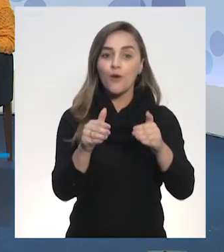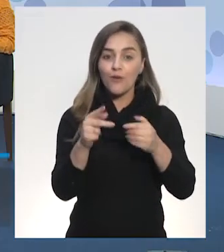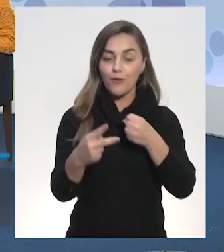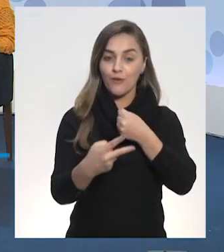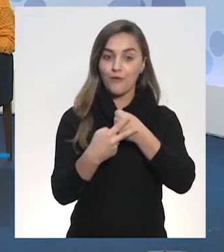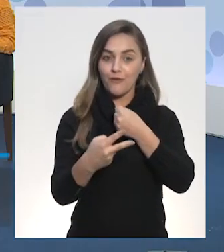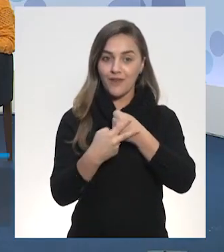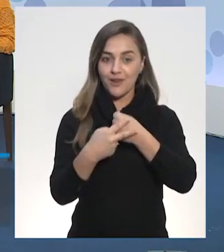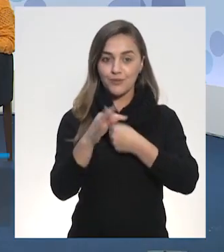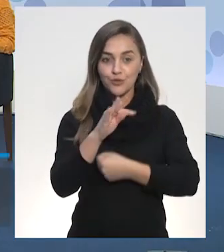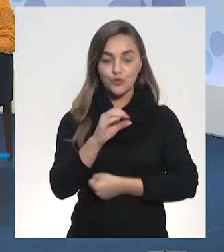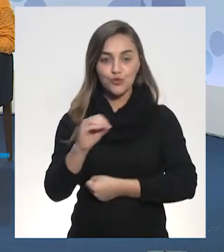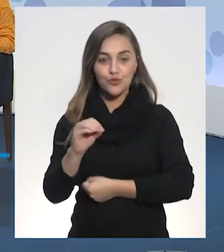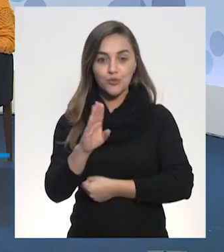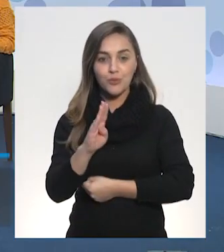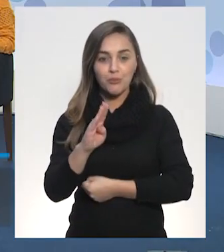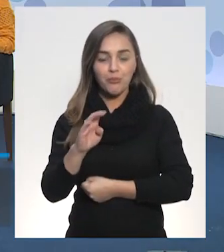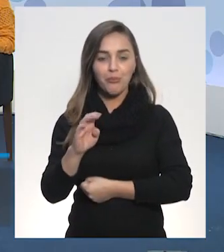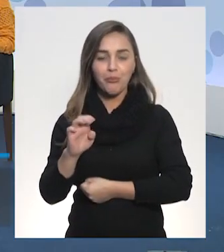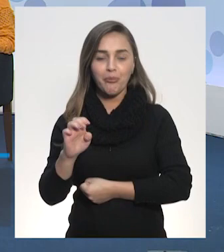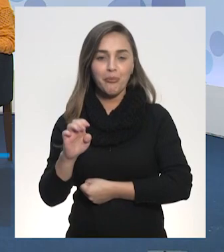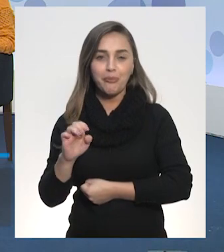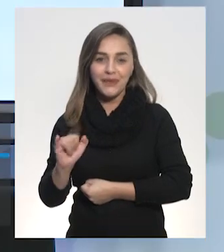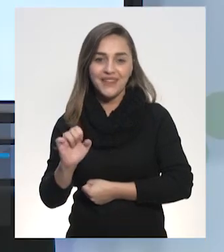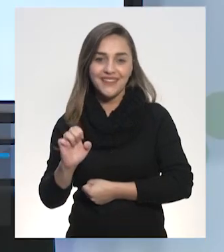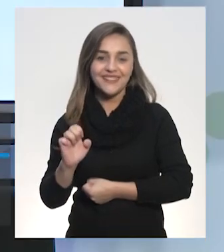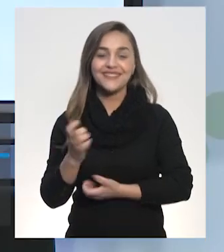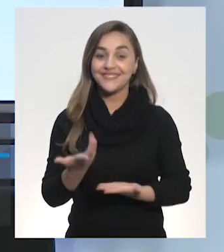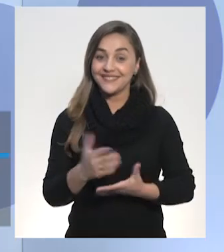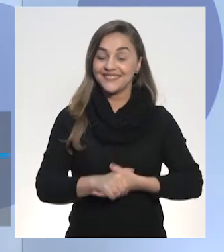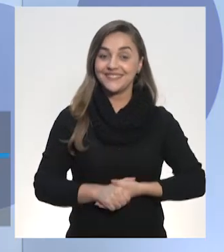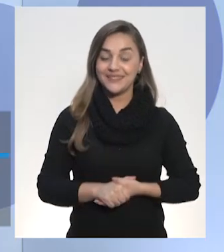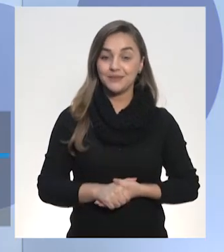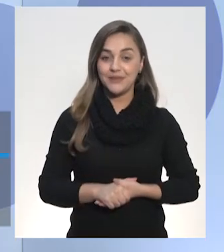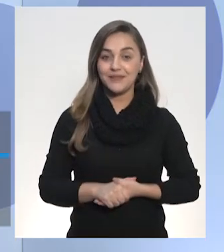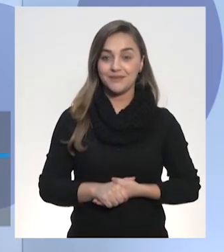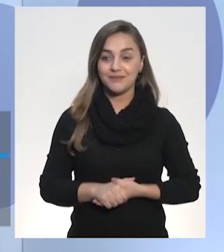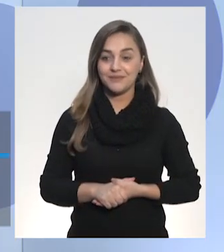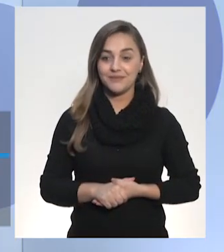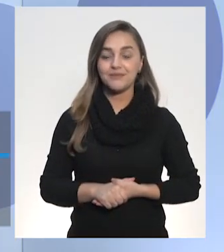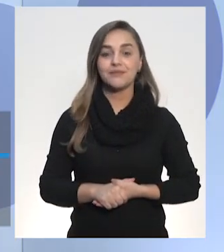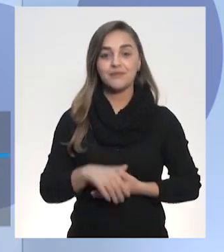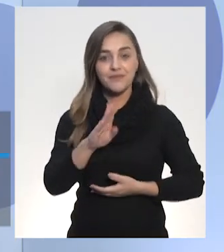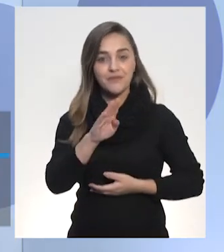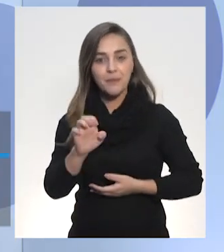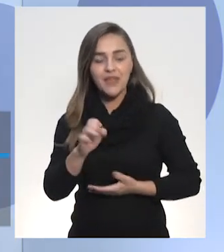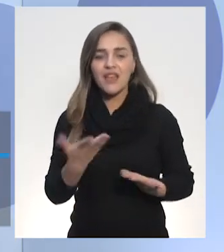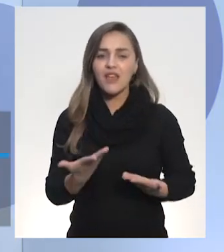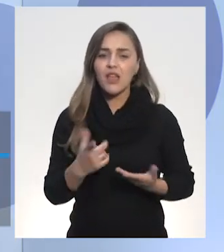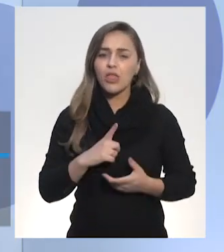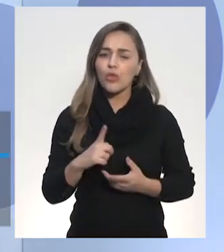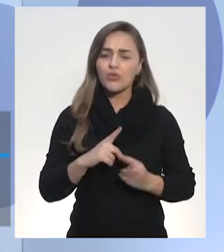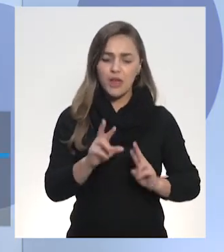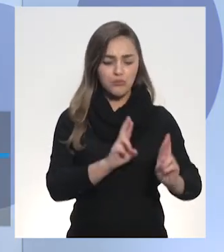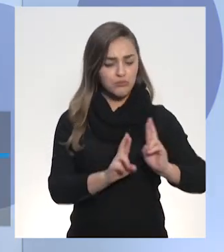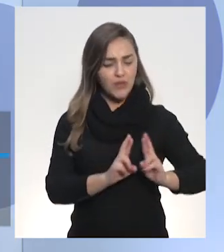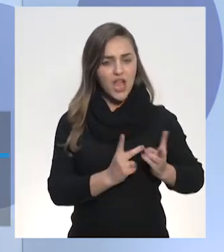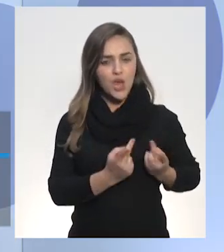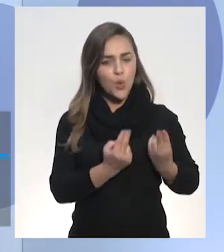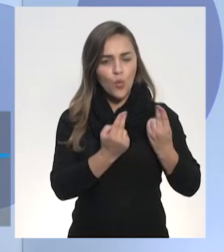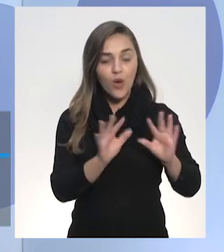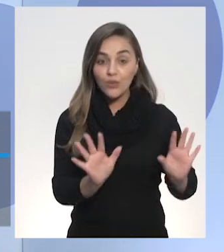É verdade. Só tem verbo to be aqui, né? O que eles estão respondendo, Antônia? Não tem uma unanimidade nas respostas, mas o